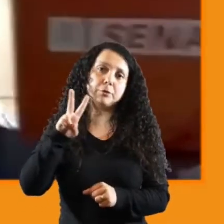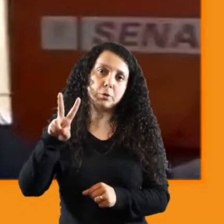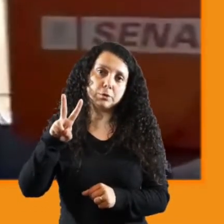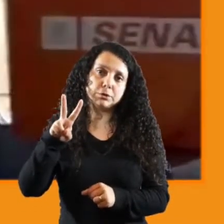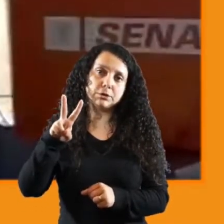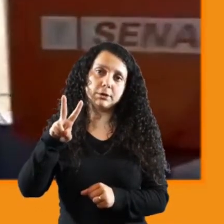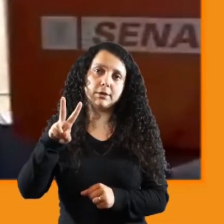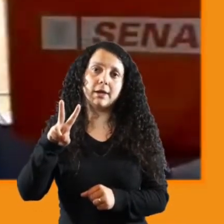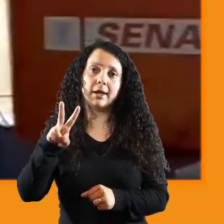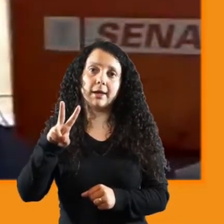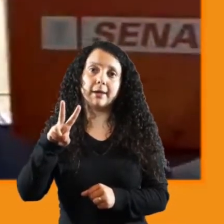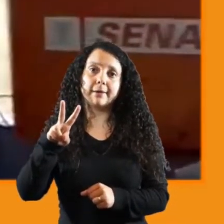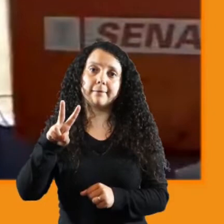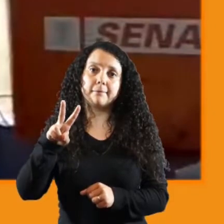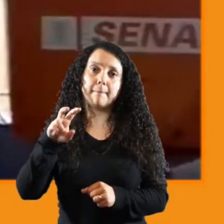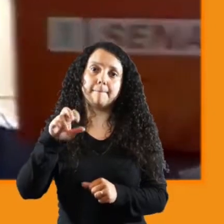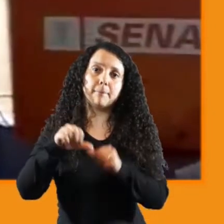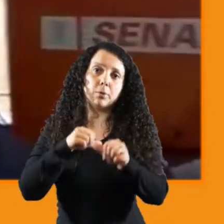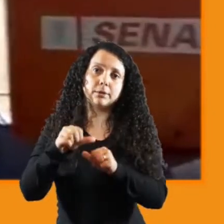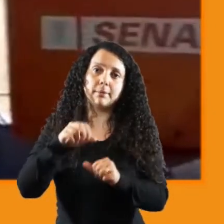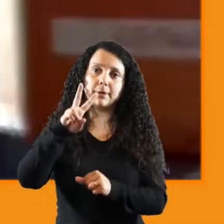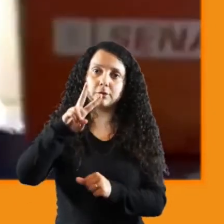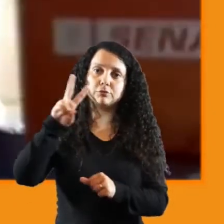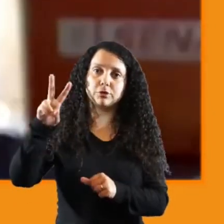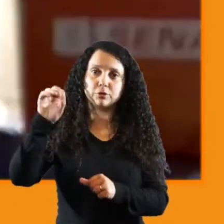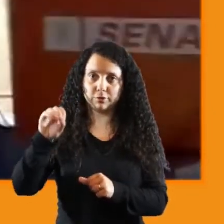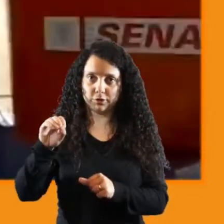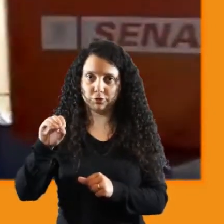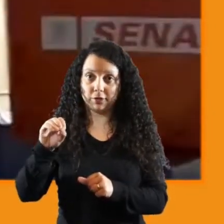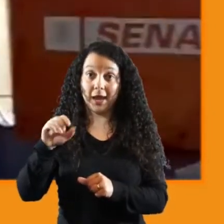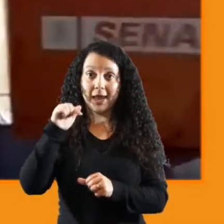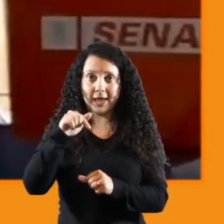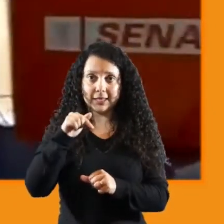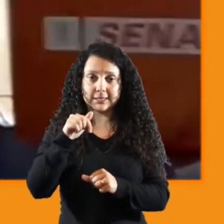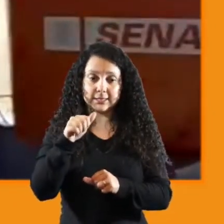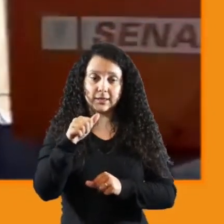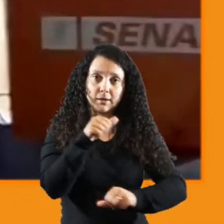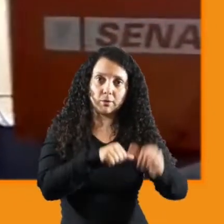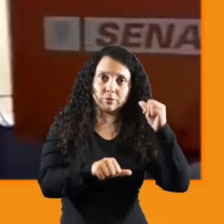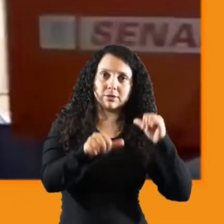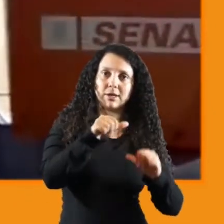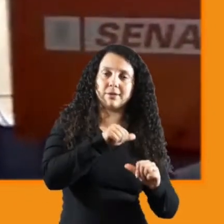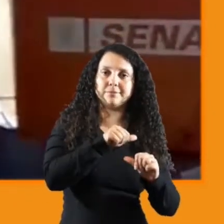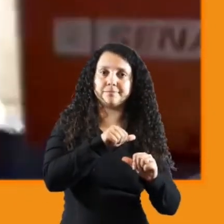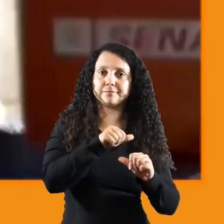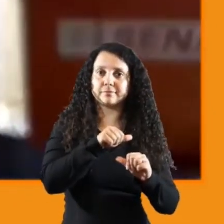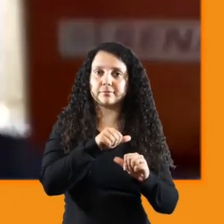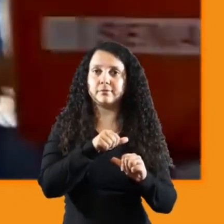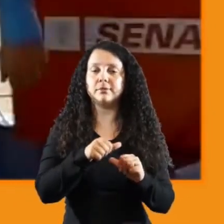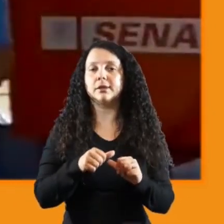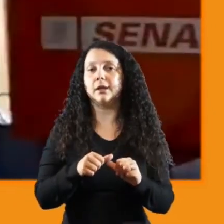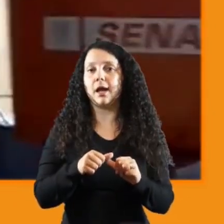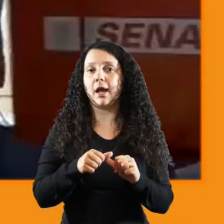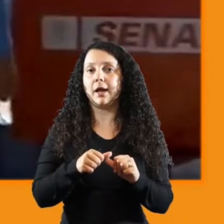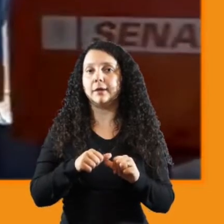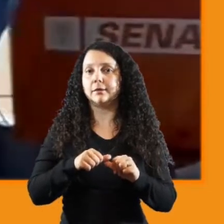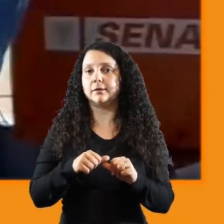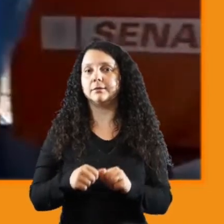inversor, ele faz o contrário. Então, ele pega o 12 volts em corrente contínua e transforma em 220 alternado.